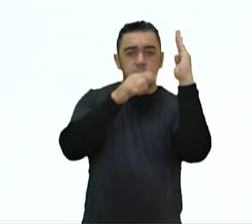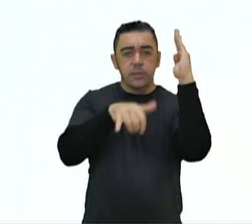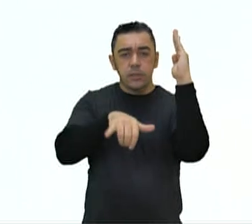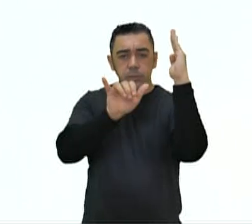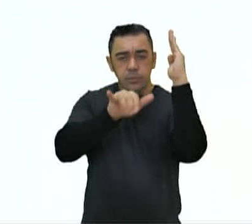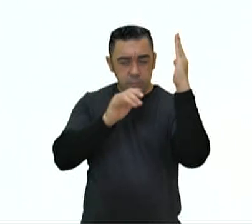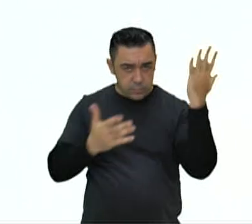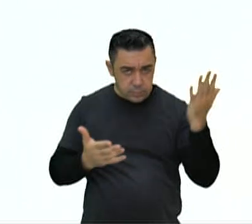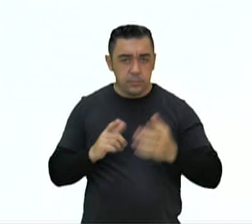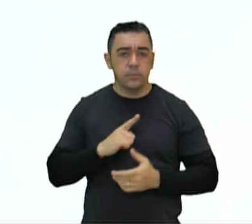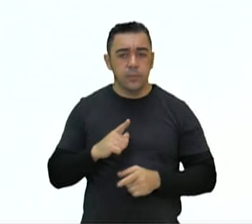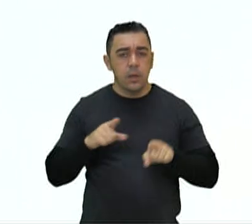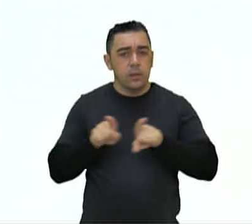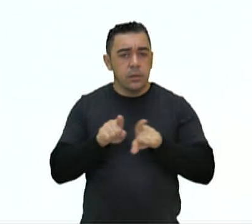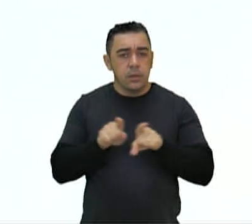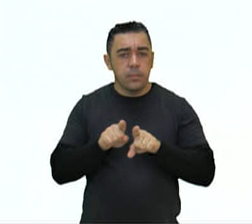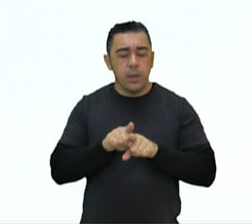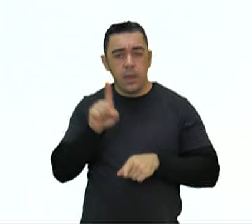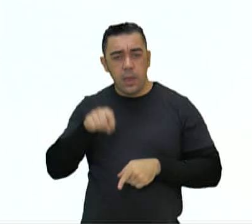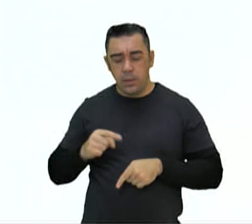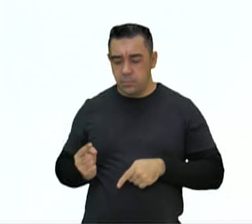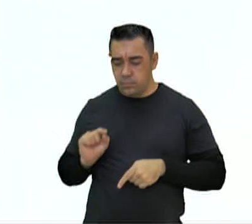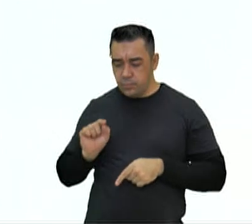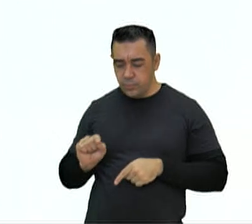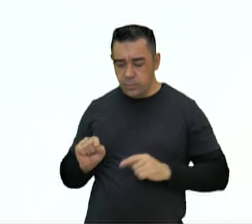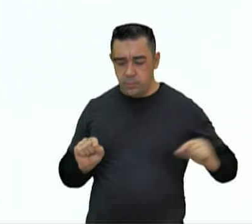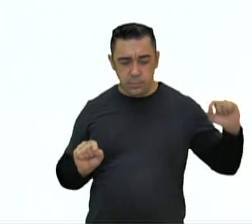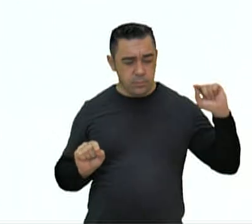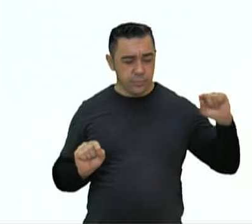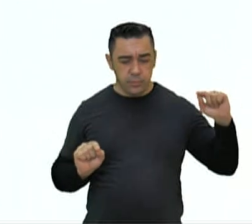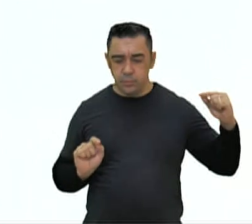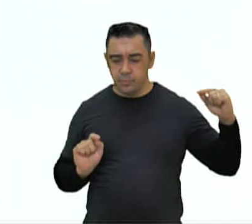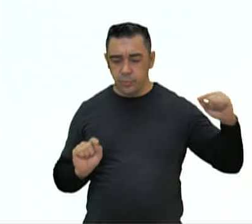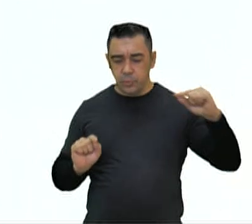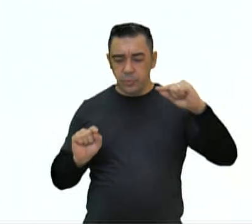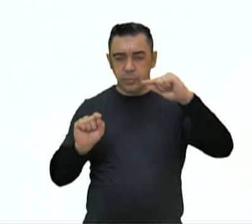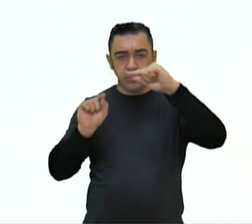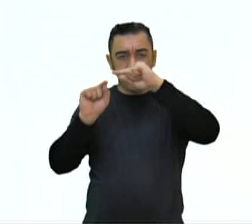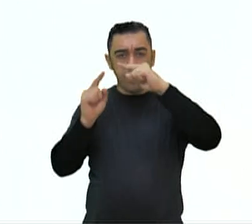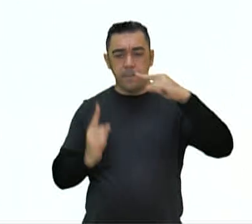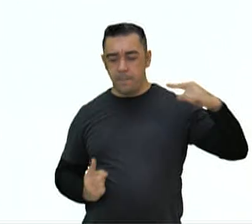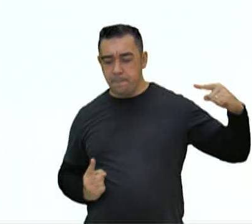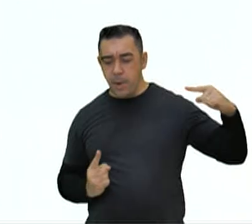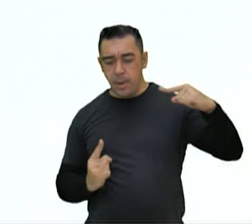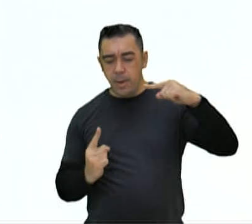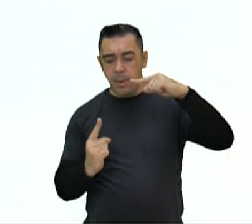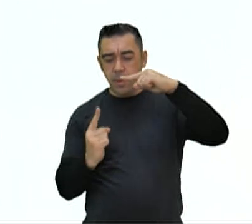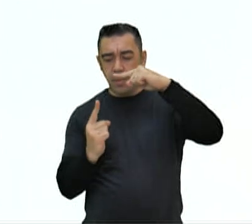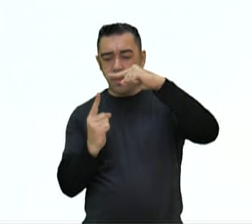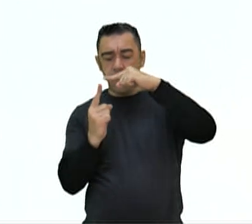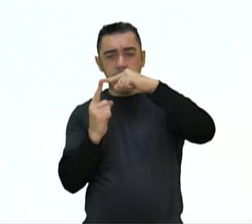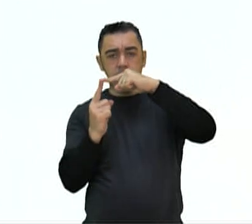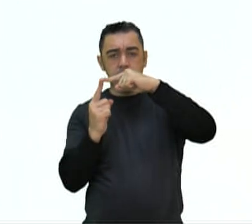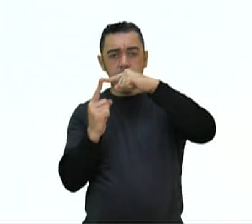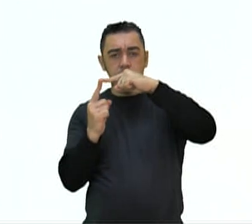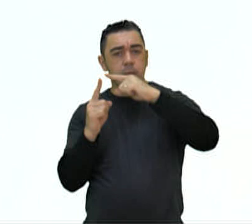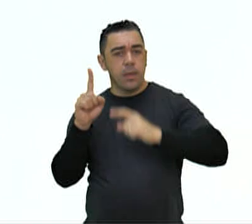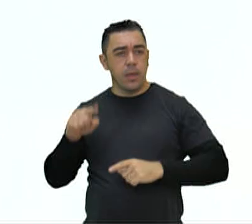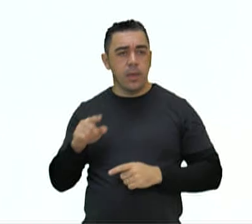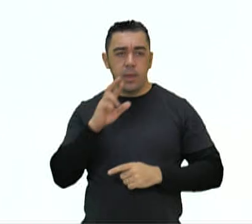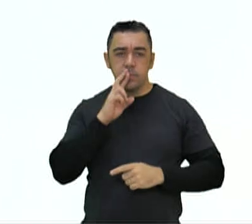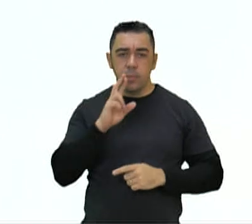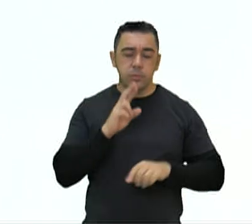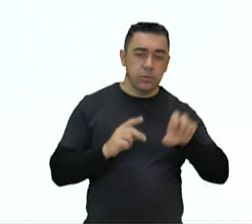valores, identificados pelo par de ordenado de números reais. Esse par de ordenado seria representado pela